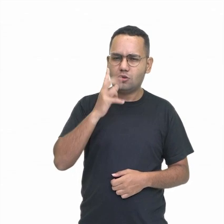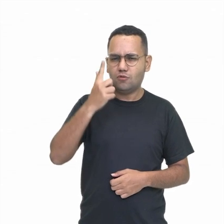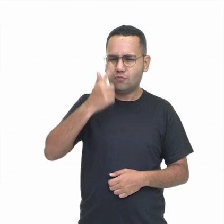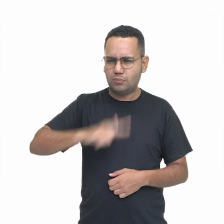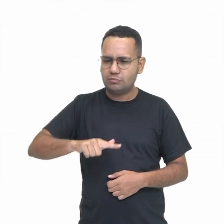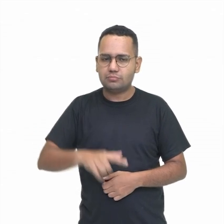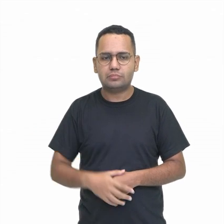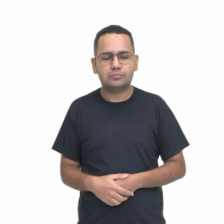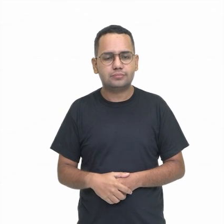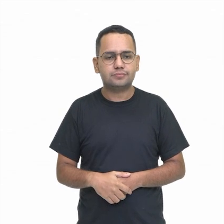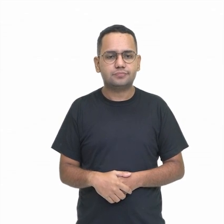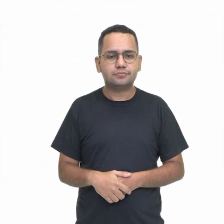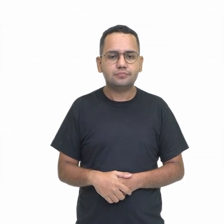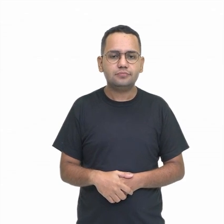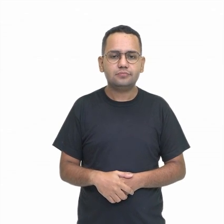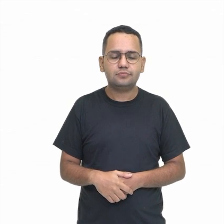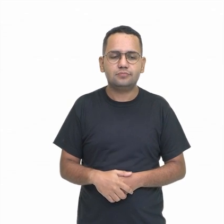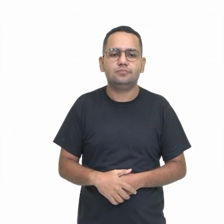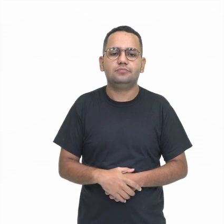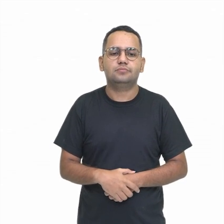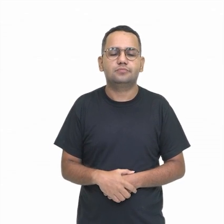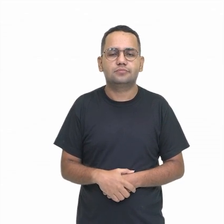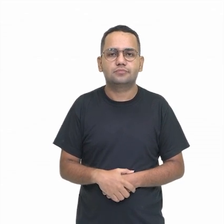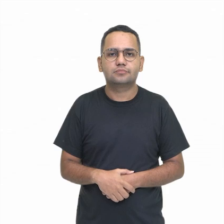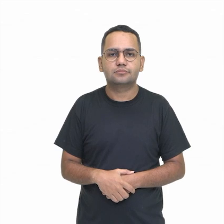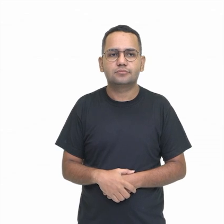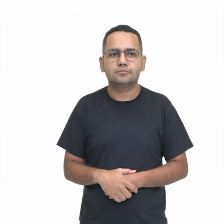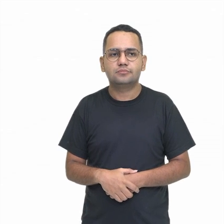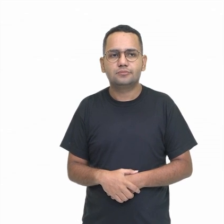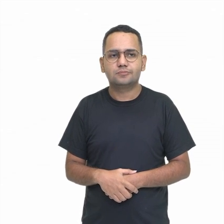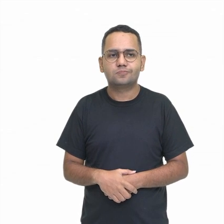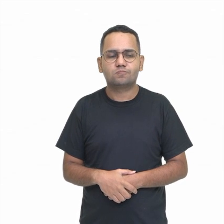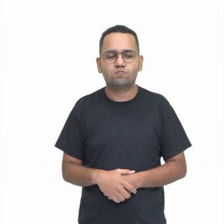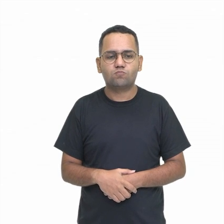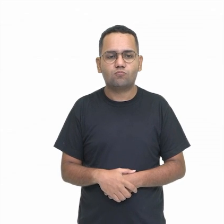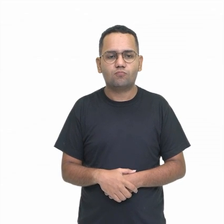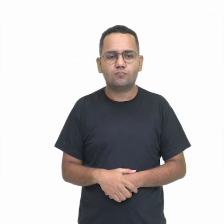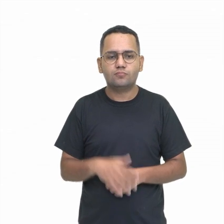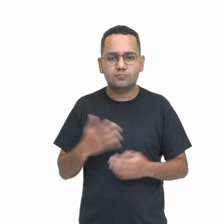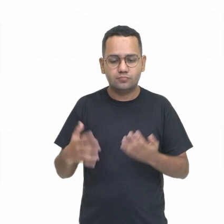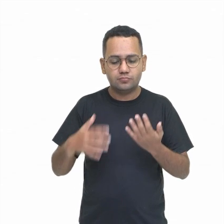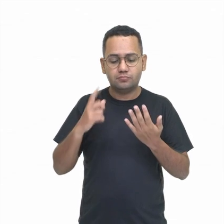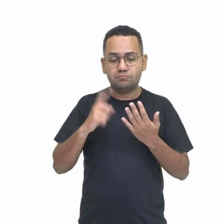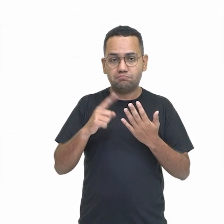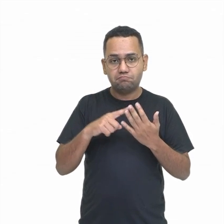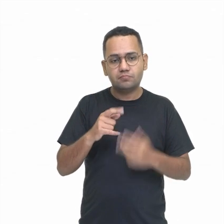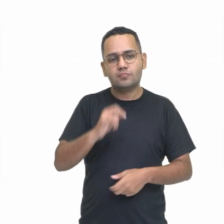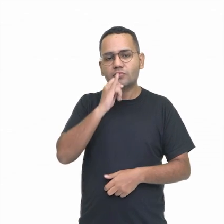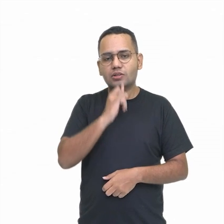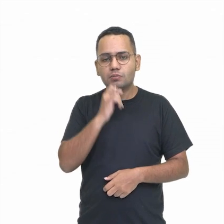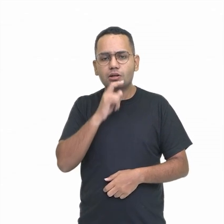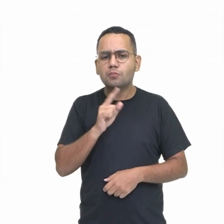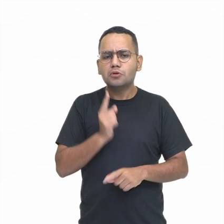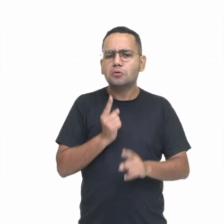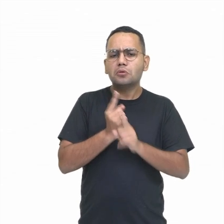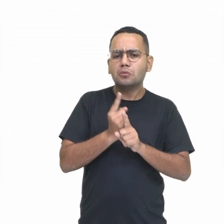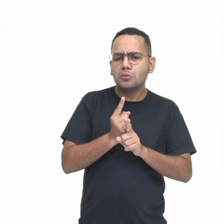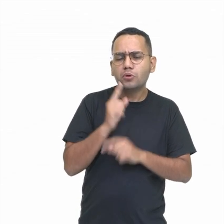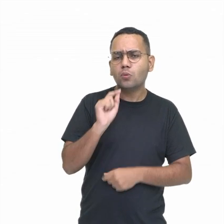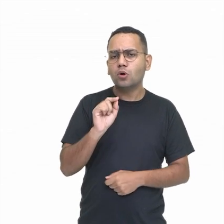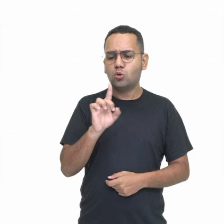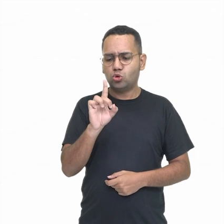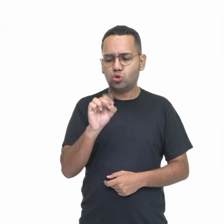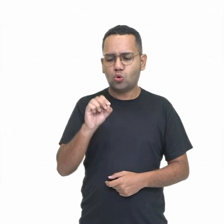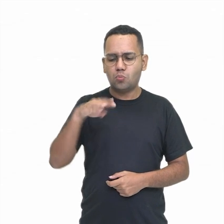lembrar Olha só quando o exercício pede aí pra gente explicitar o domínio a gente tem que